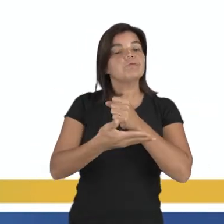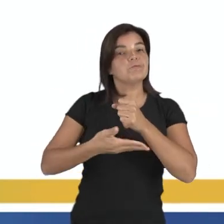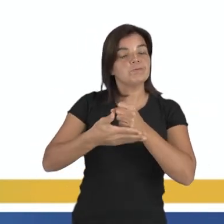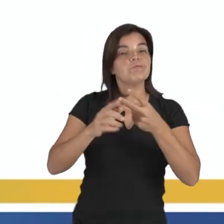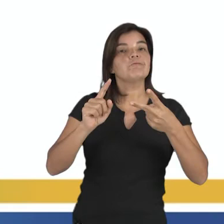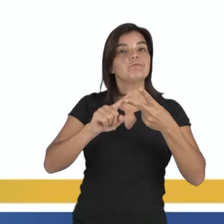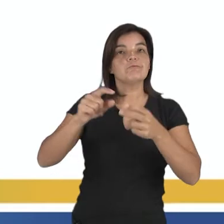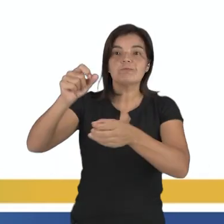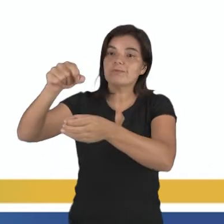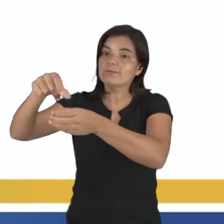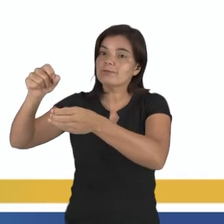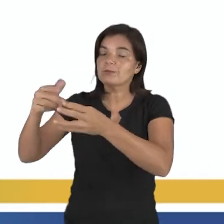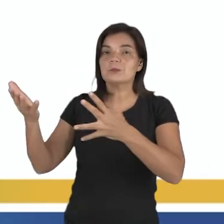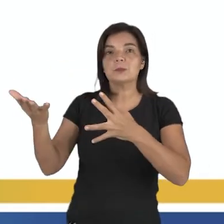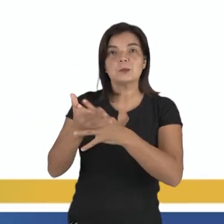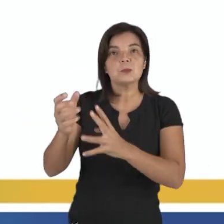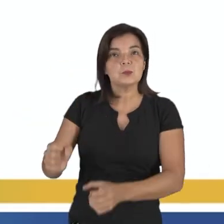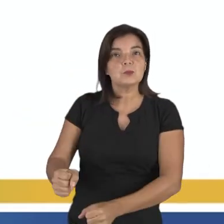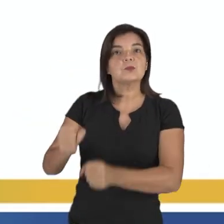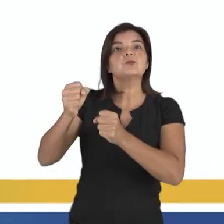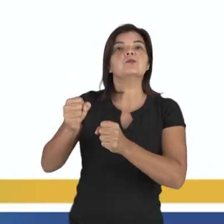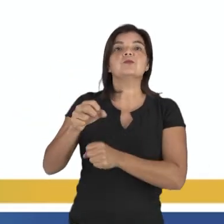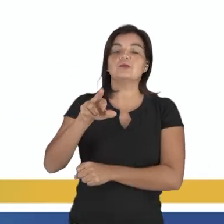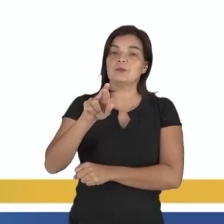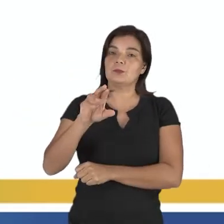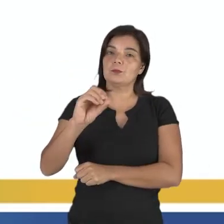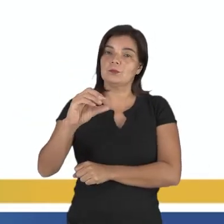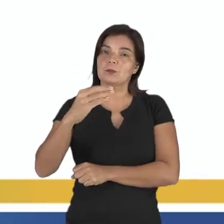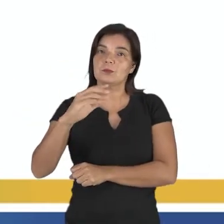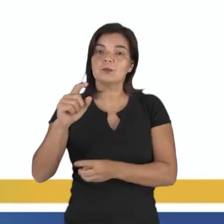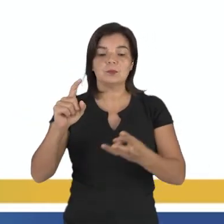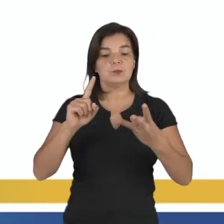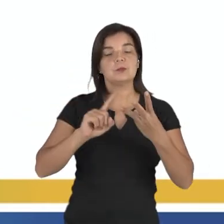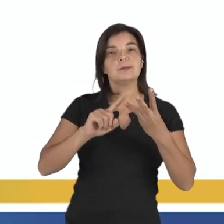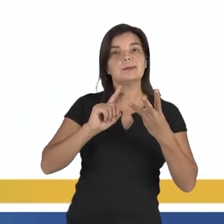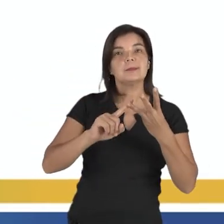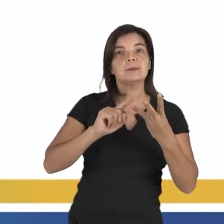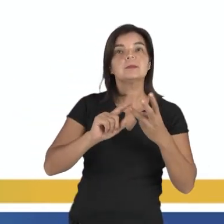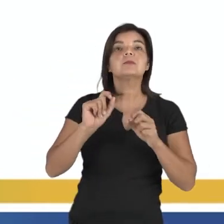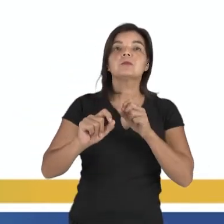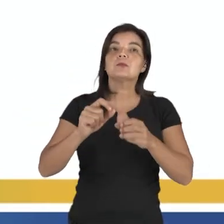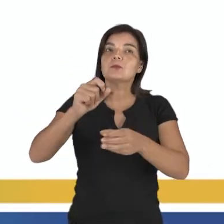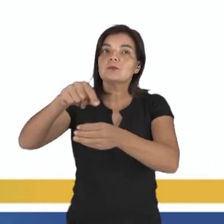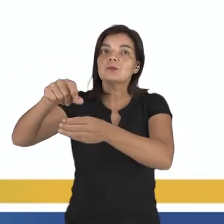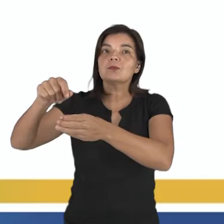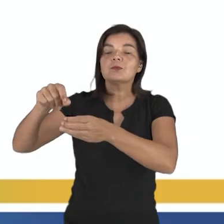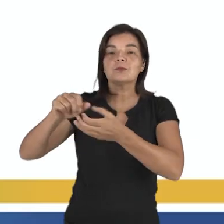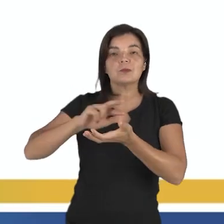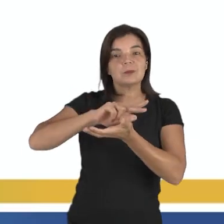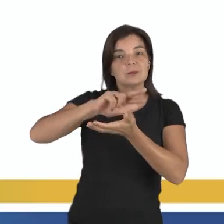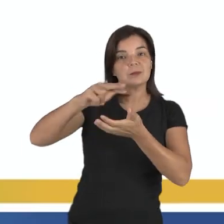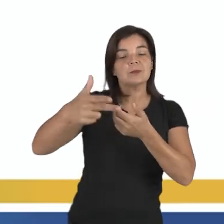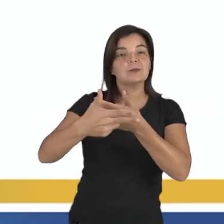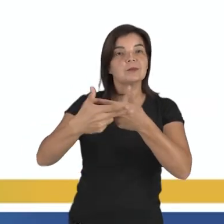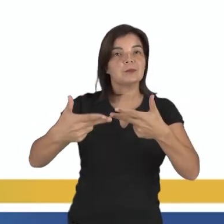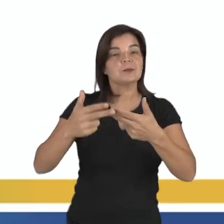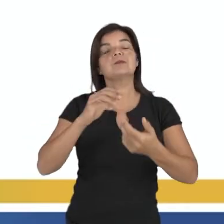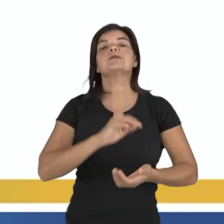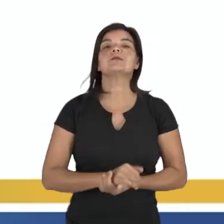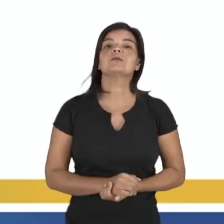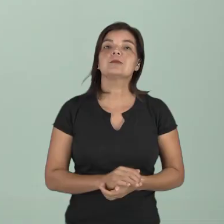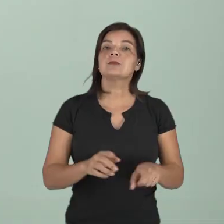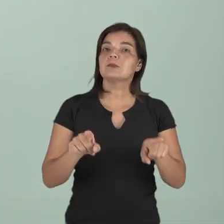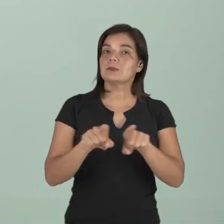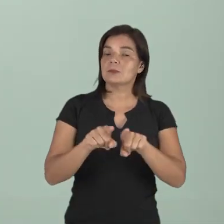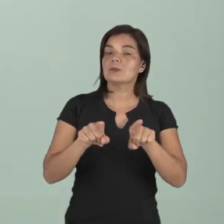uma plantação de mandioca, que seria a chamada roça. E o último é uma plantação dos demais produtos agrícolas,